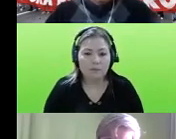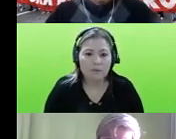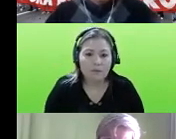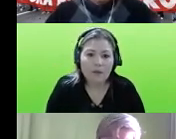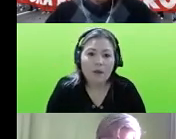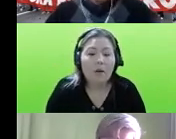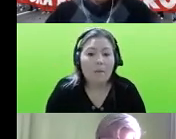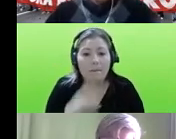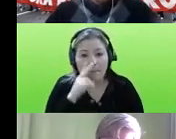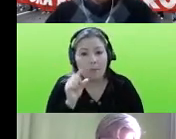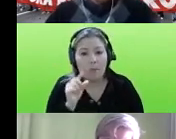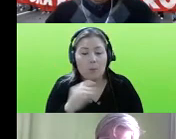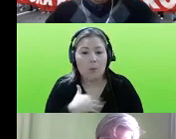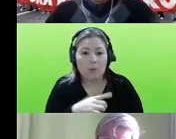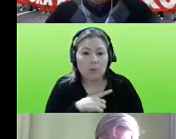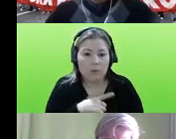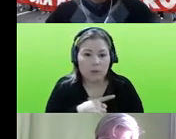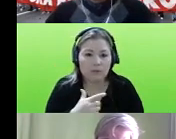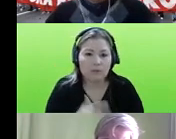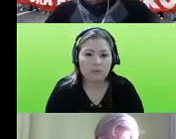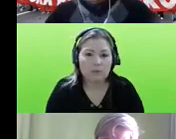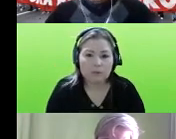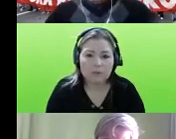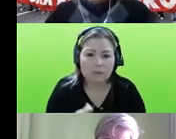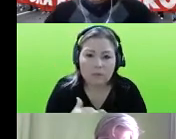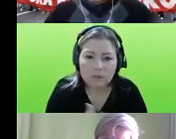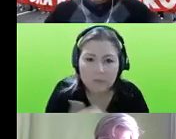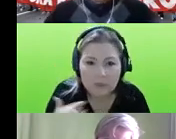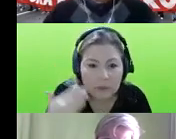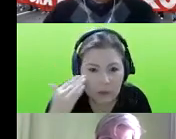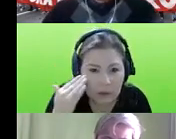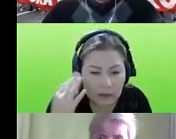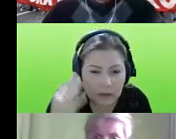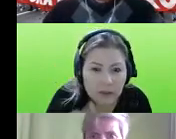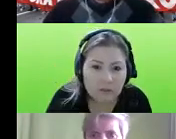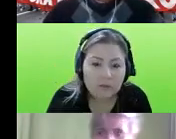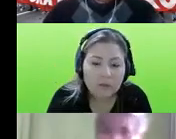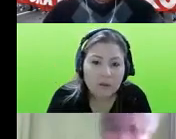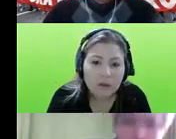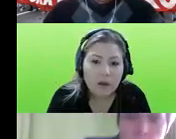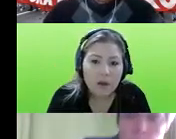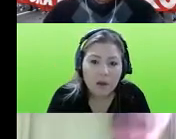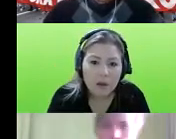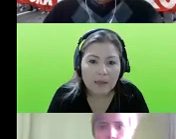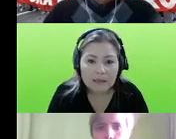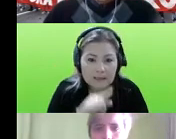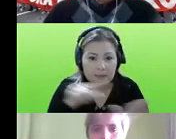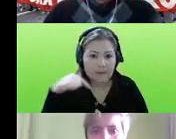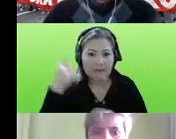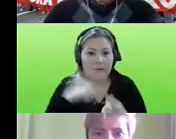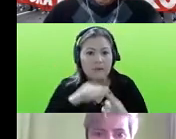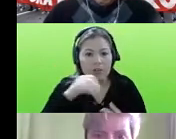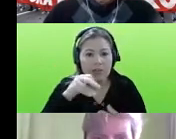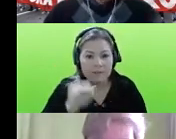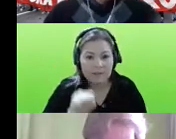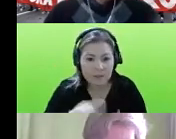Por enquanto que eu tenho de candidaturas, se é que eu captei direito, tá? Seria semana que vem, James,